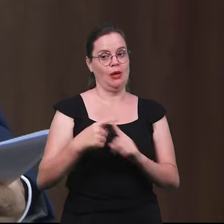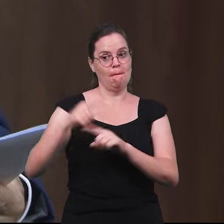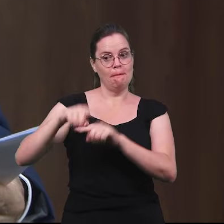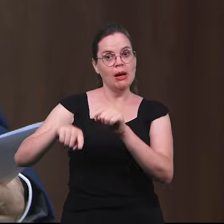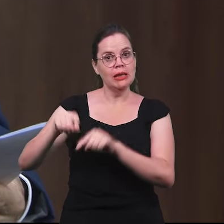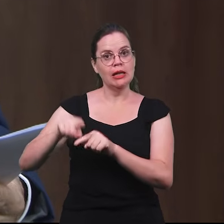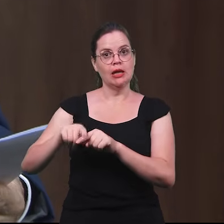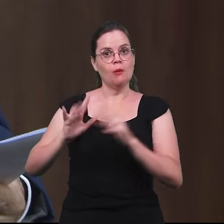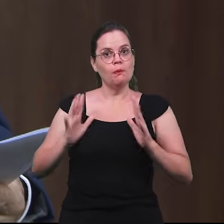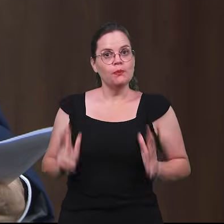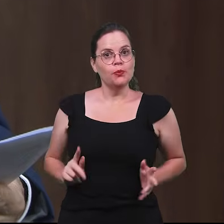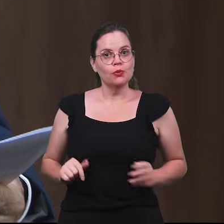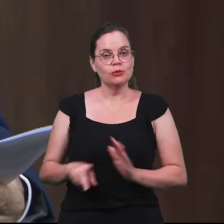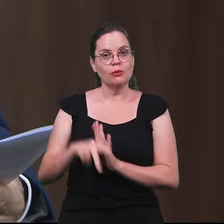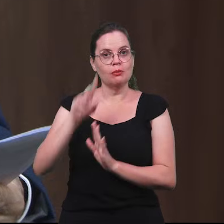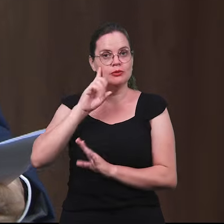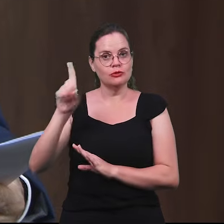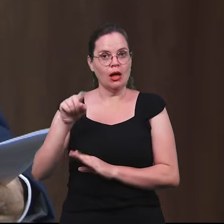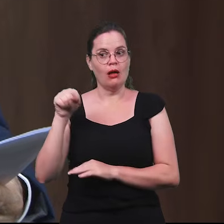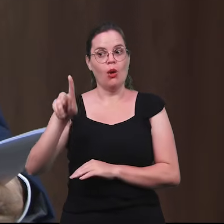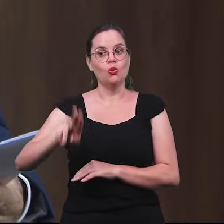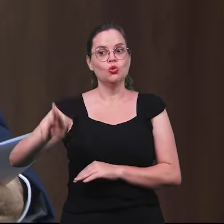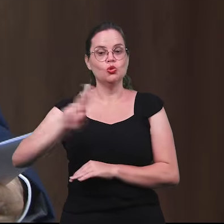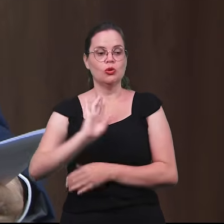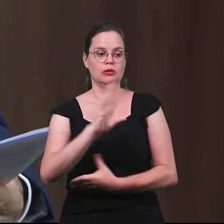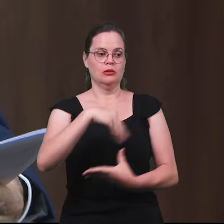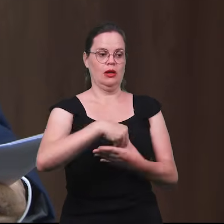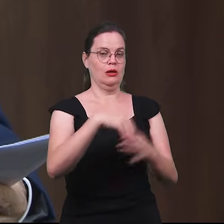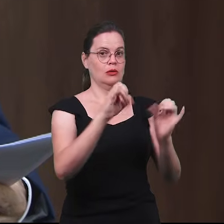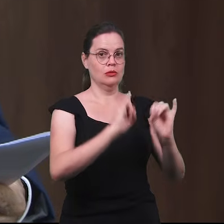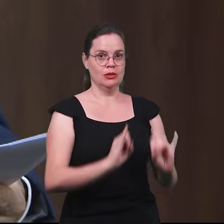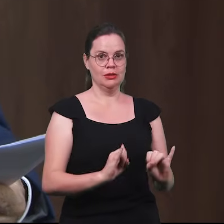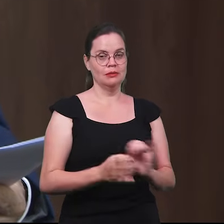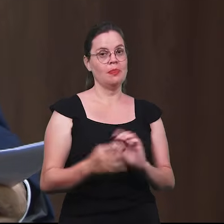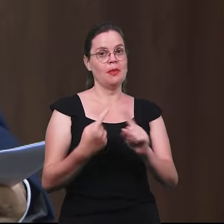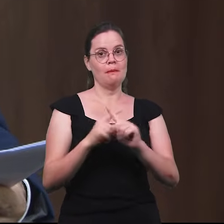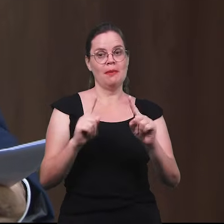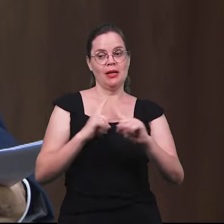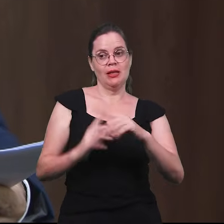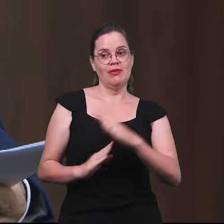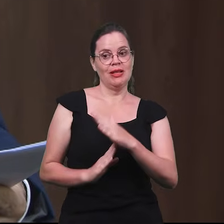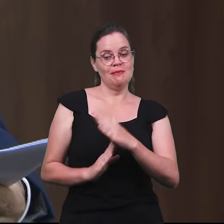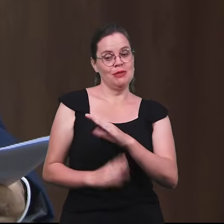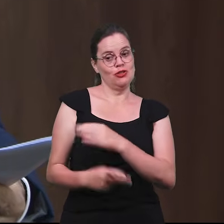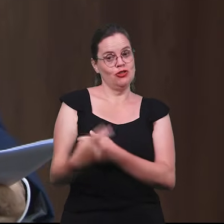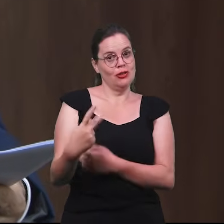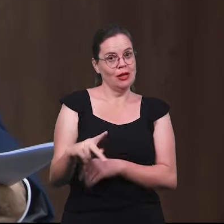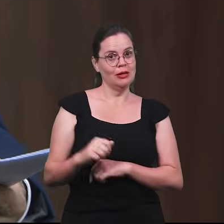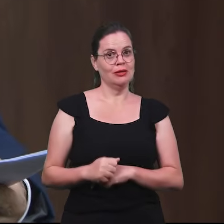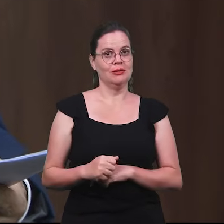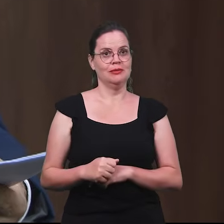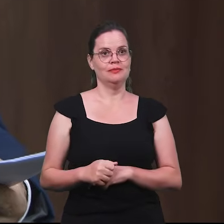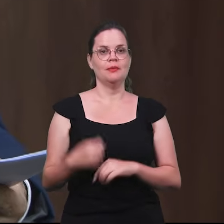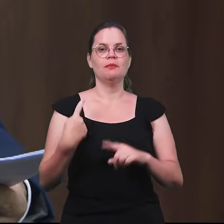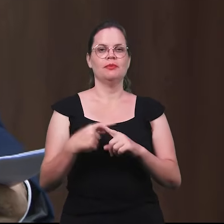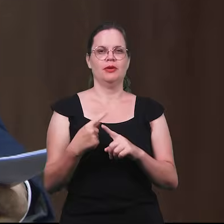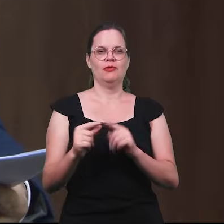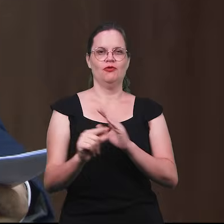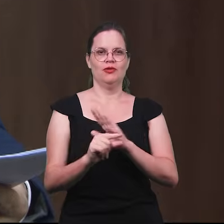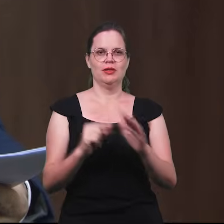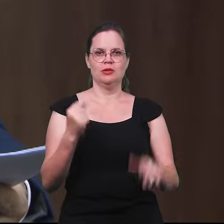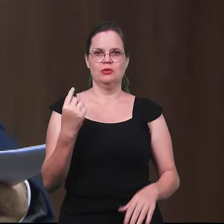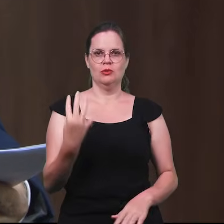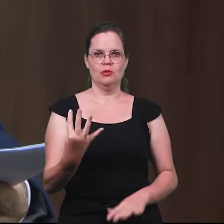era grande por parte de Beltsazar e chegou ao seu limite. Os 4 primeiros versos dizem